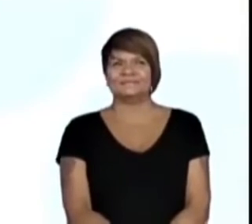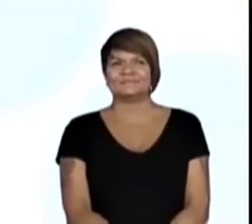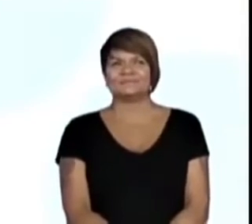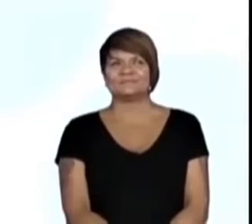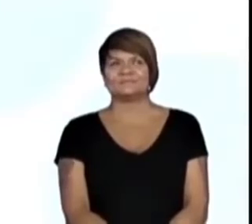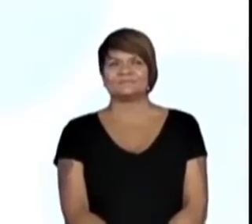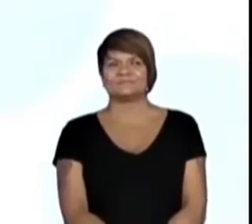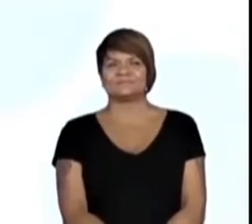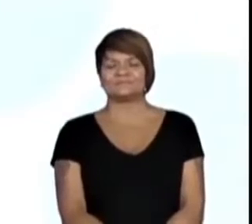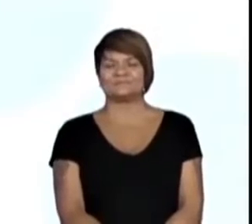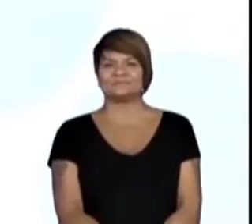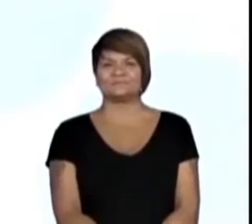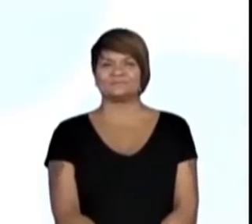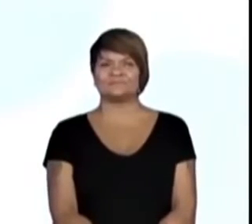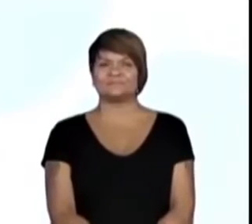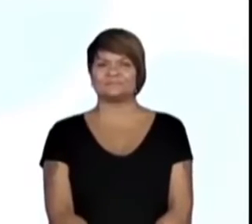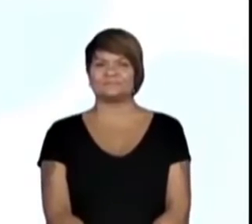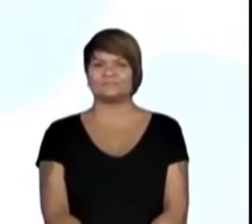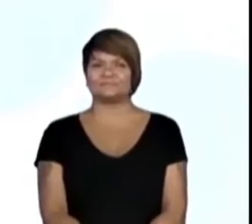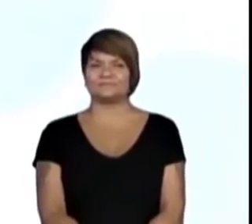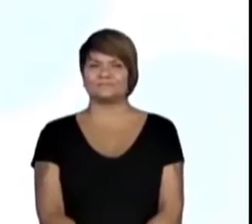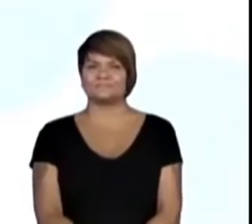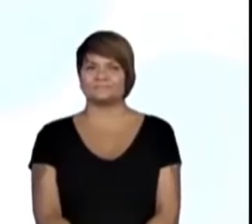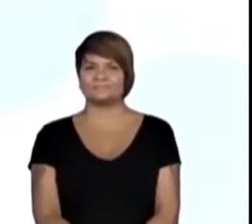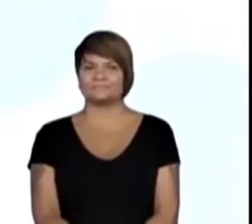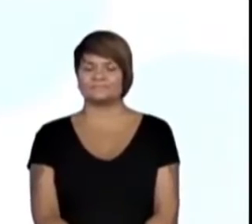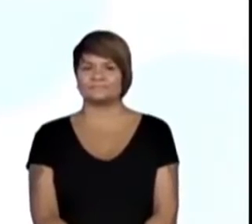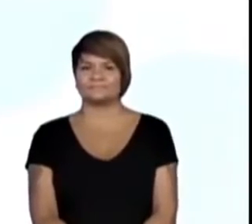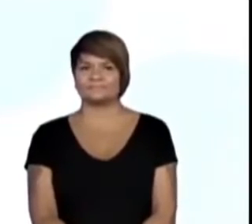31 dias.